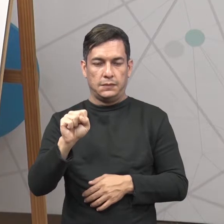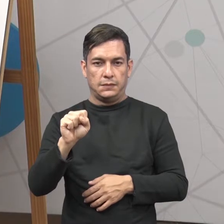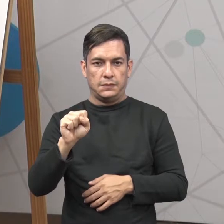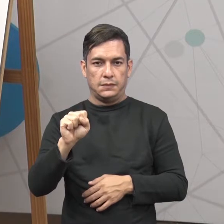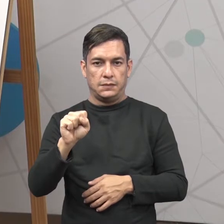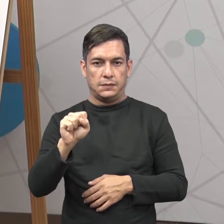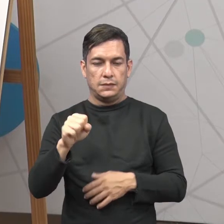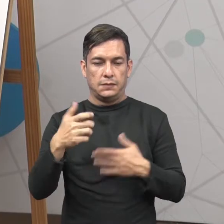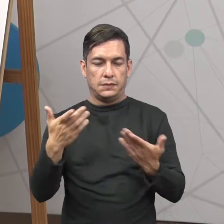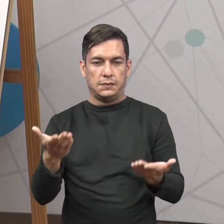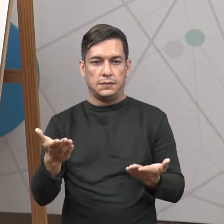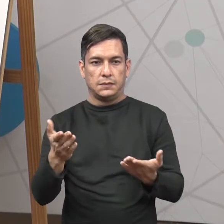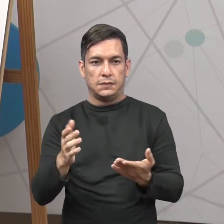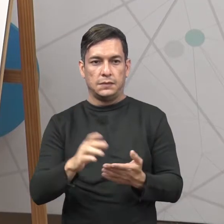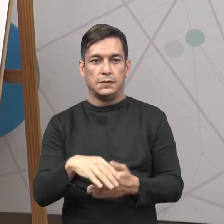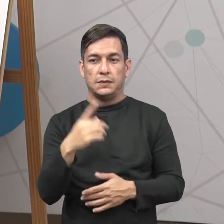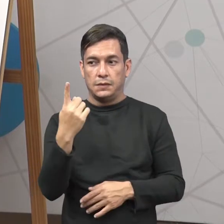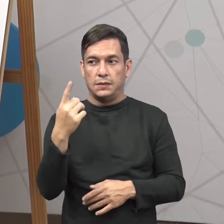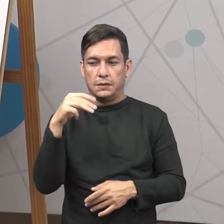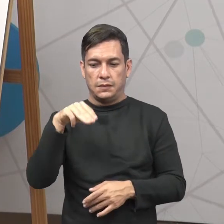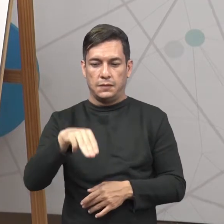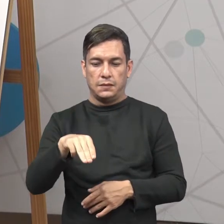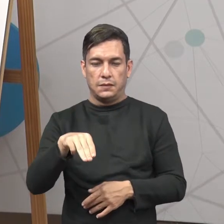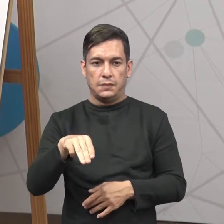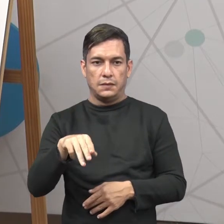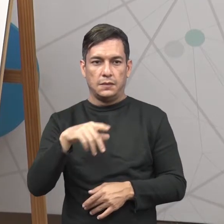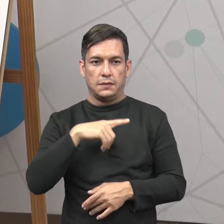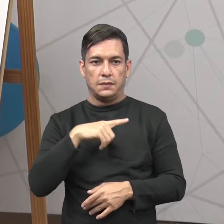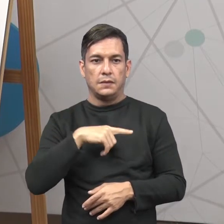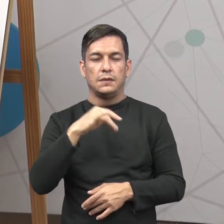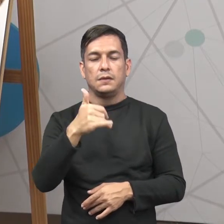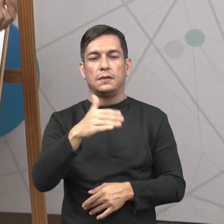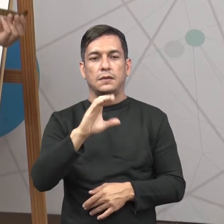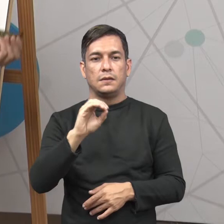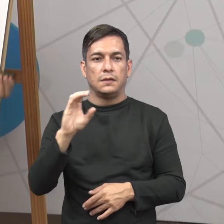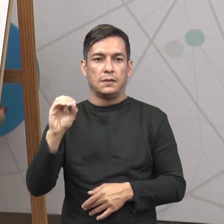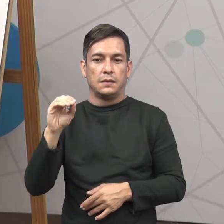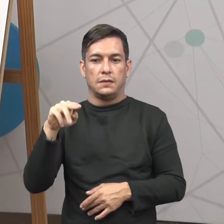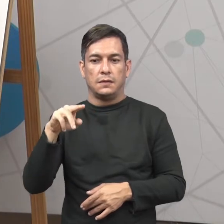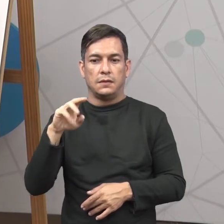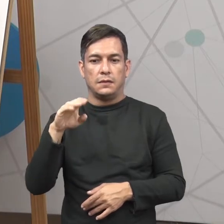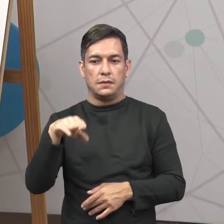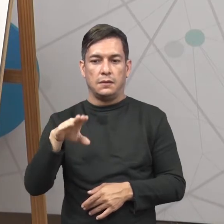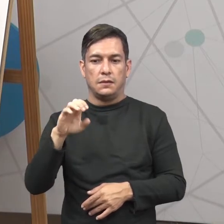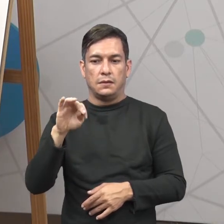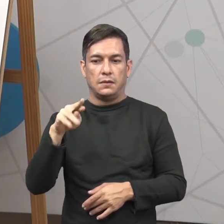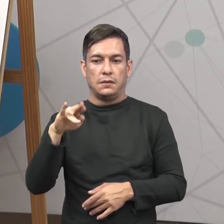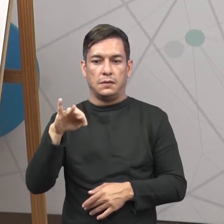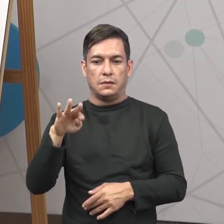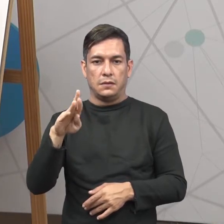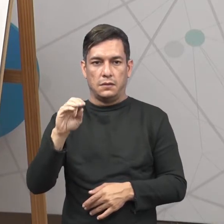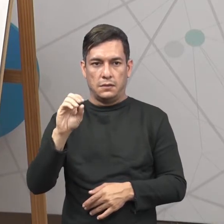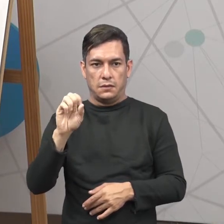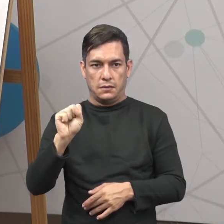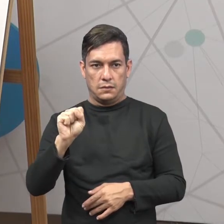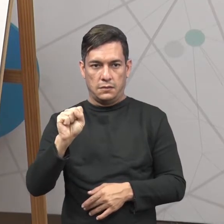Portanto, 1 metro tem 100 centímetros.